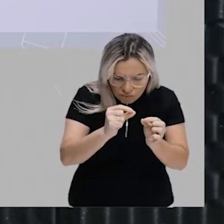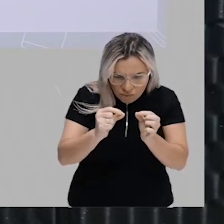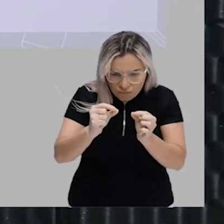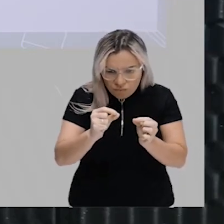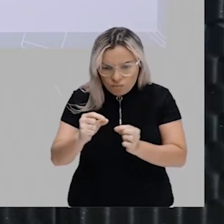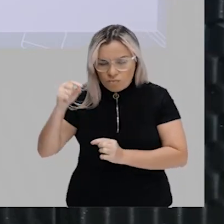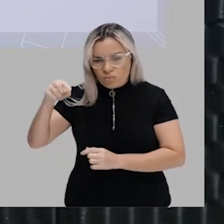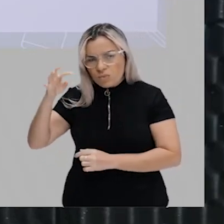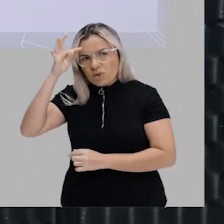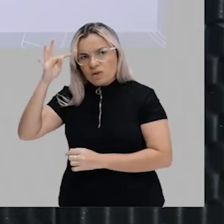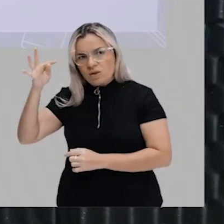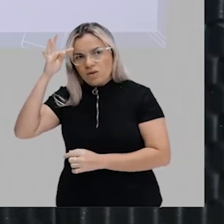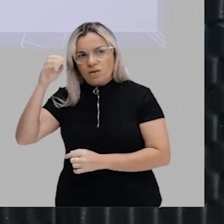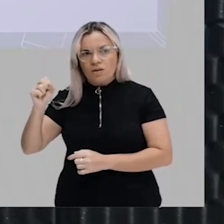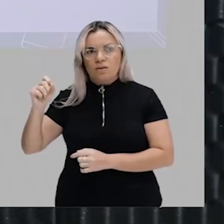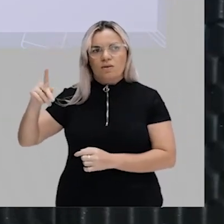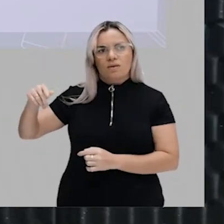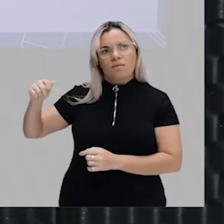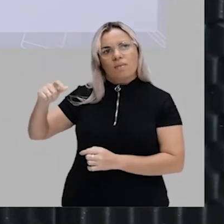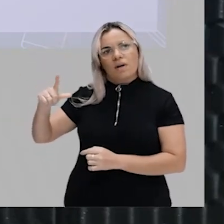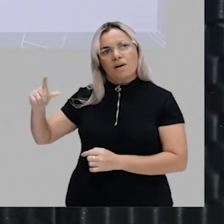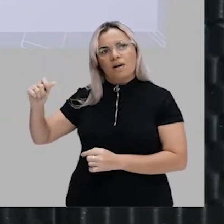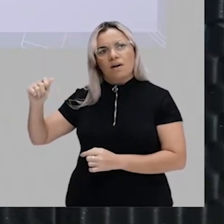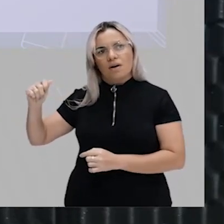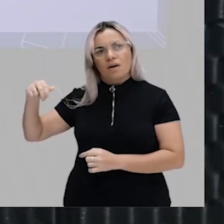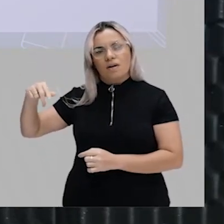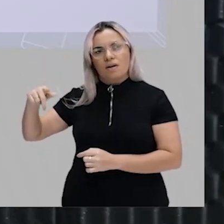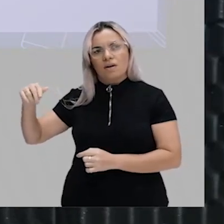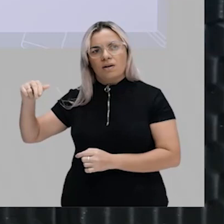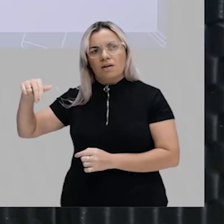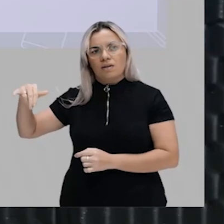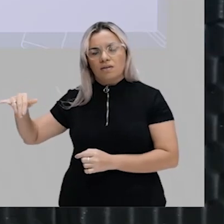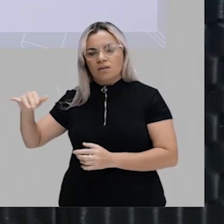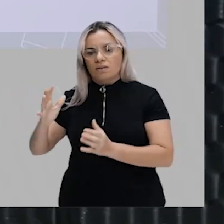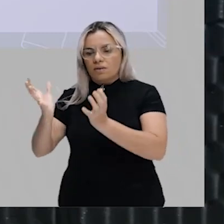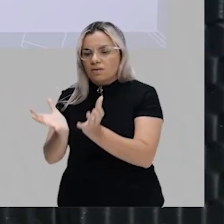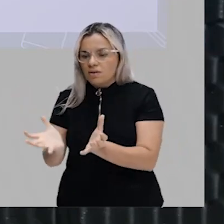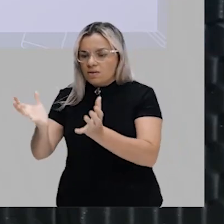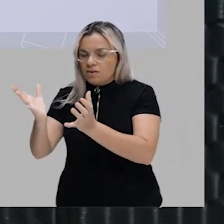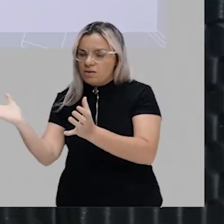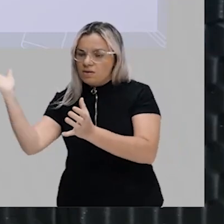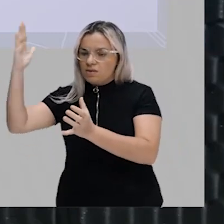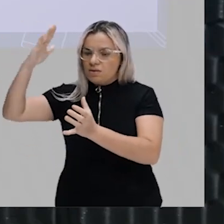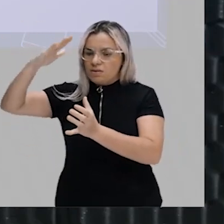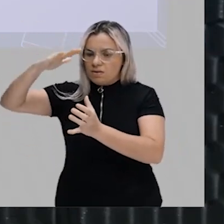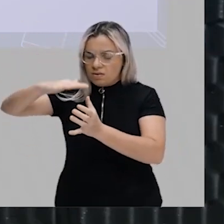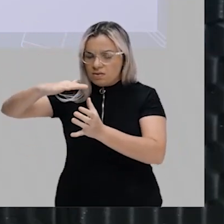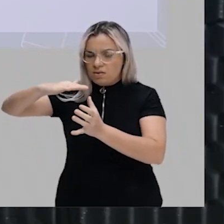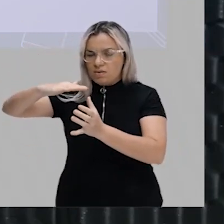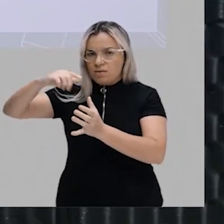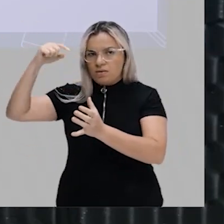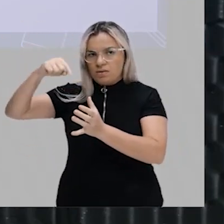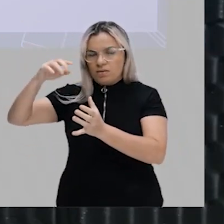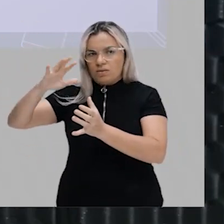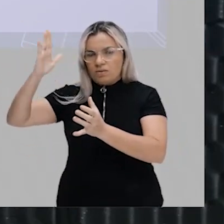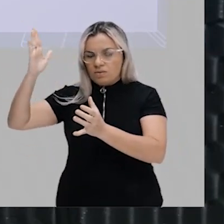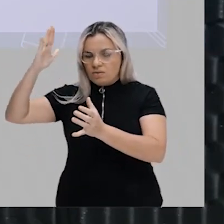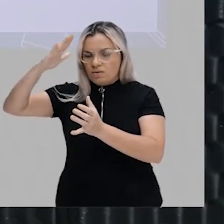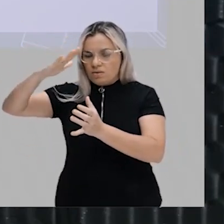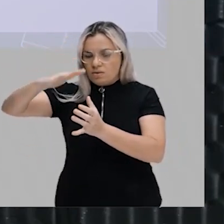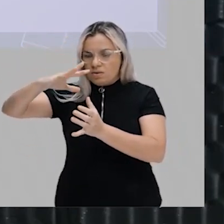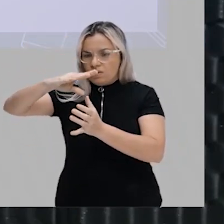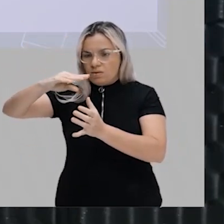que o Spallanzani ele teve uma ideia melhor, ele fechou aqueles tubos de vidro hermeticamente, ou seja, ele